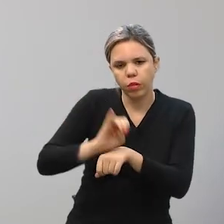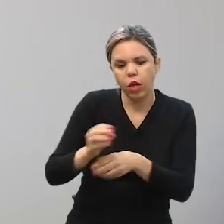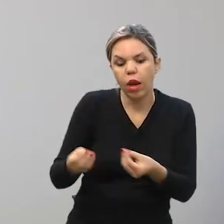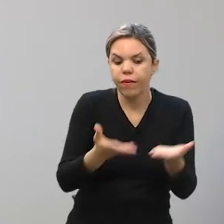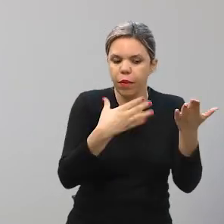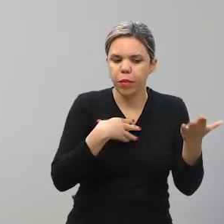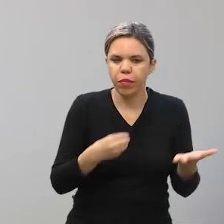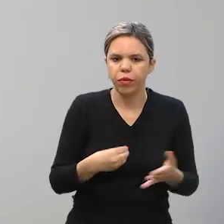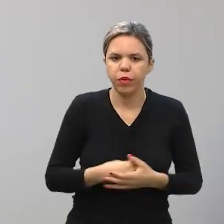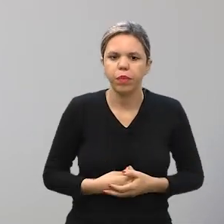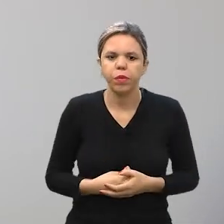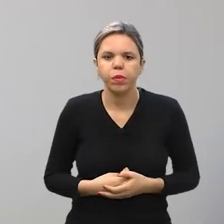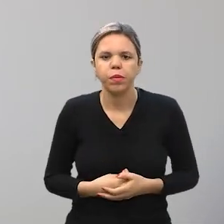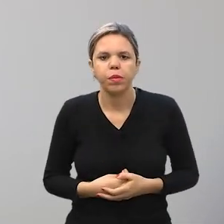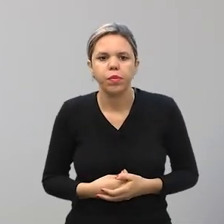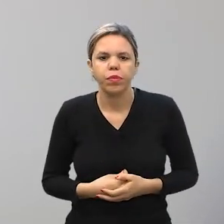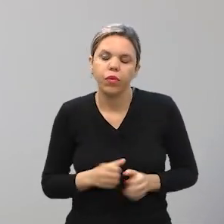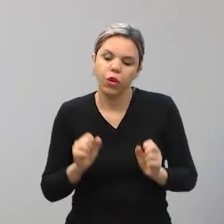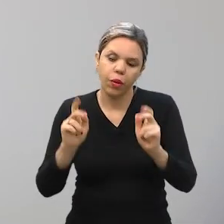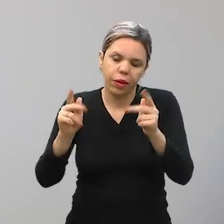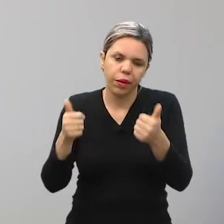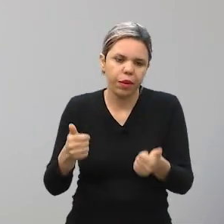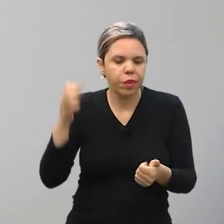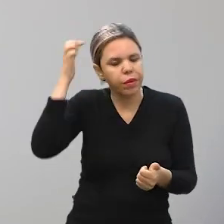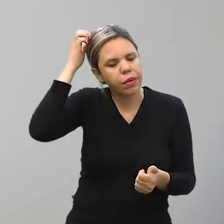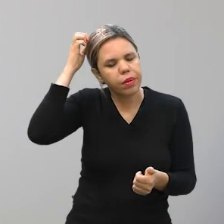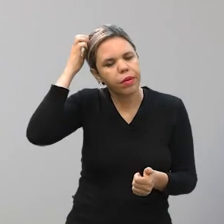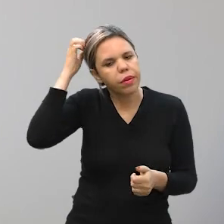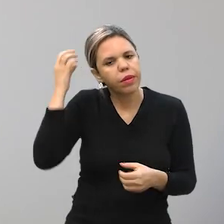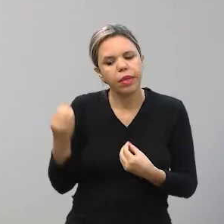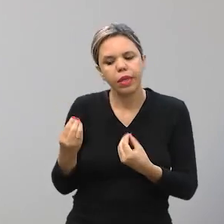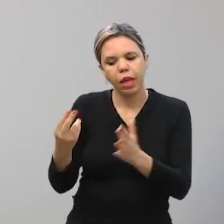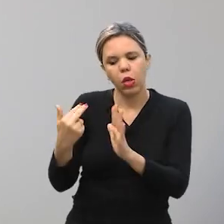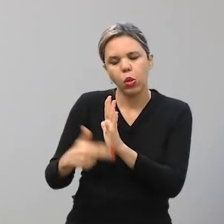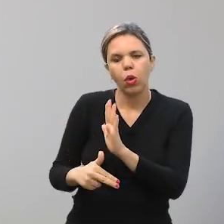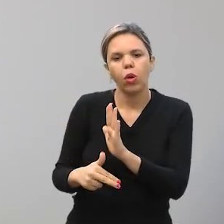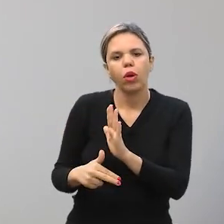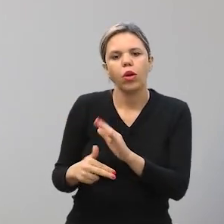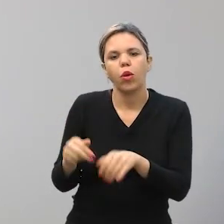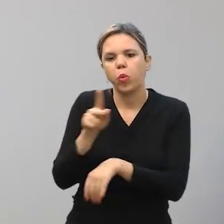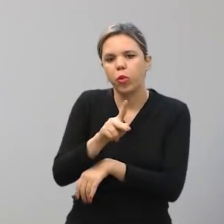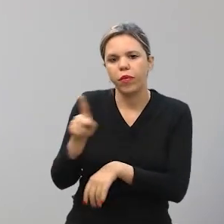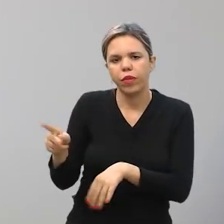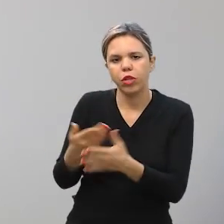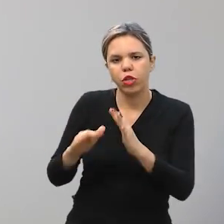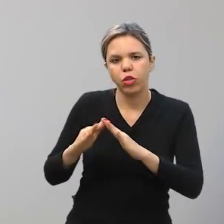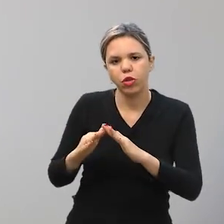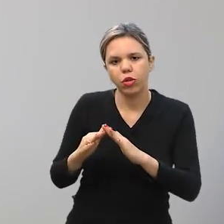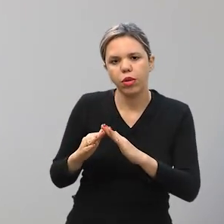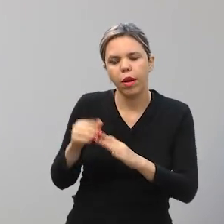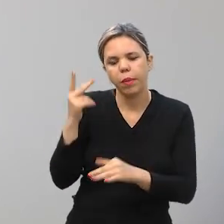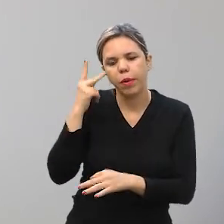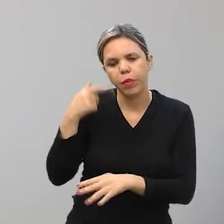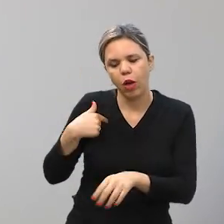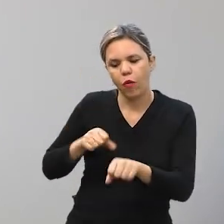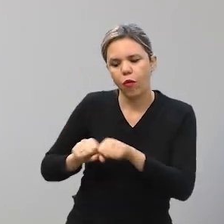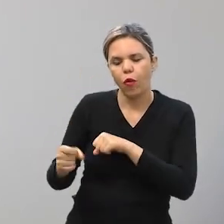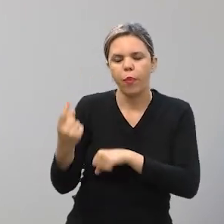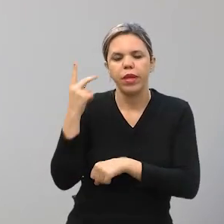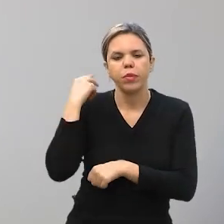meu filho? Falei: tá bom. Aí indiquei lá um professor da Escola Paulista, onde eu me